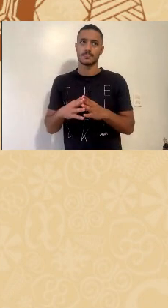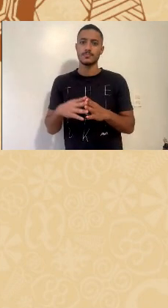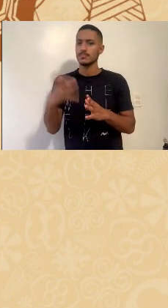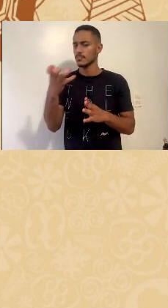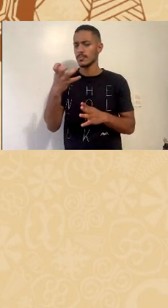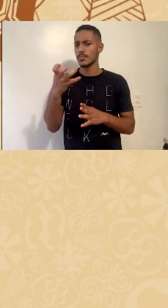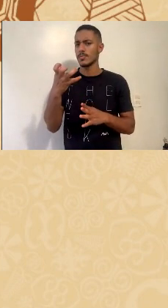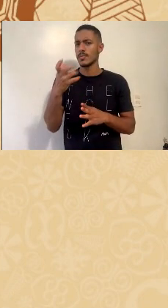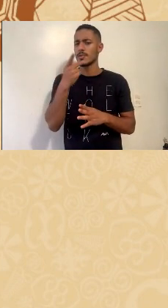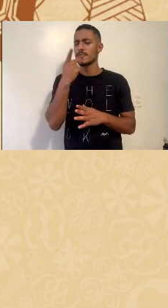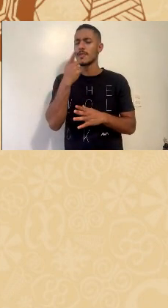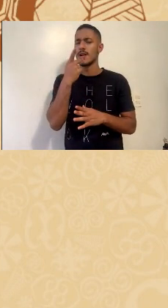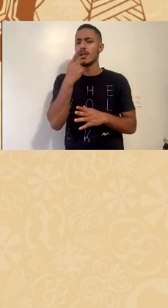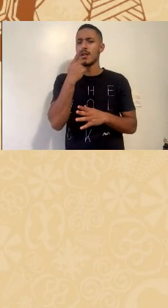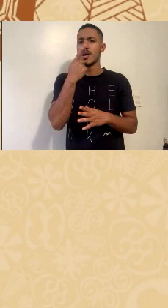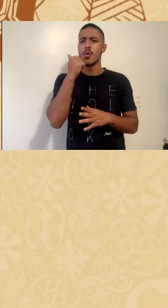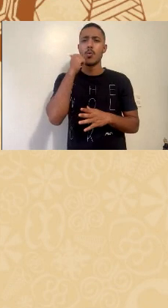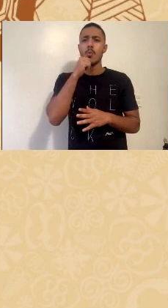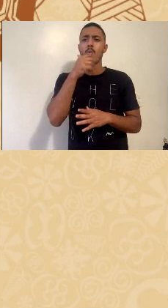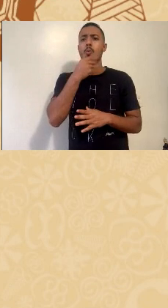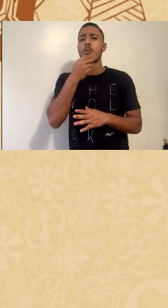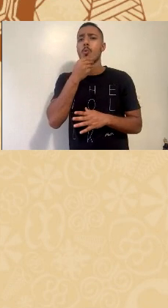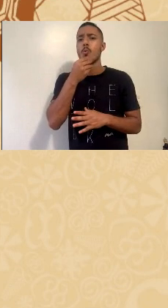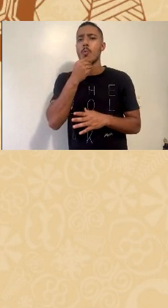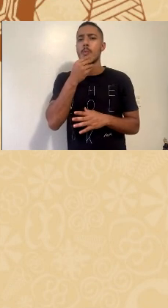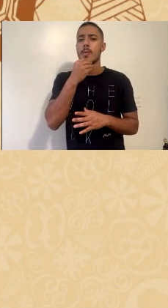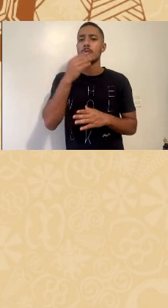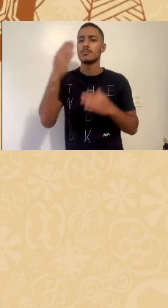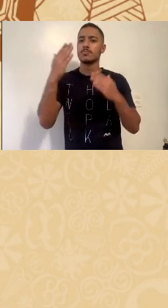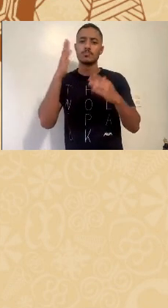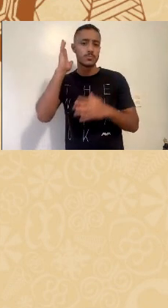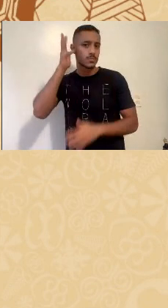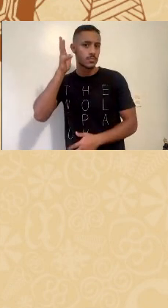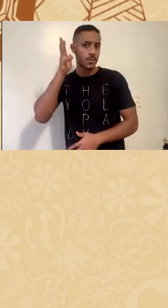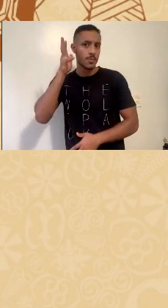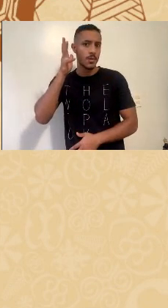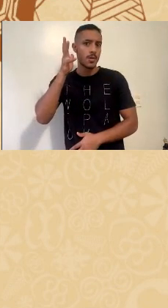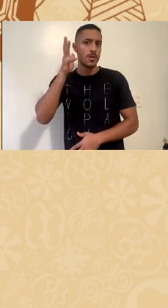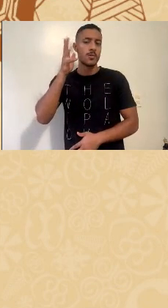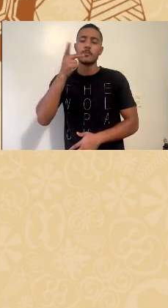Robinilson? Não, Eli, eu acho que pode seguir aí com as reflexões. Eu acho que é o momento dele. Maia? Oi, gente. Estou